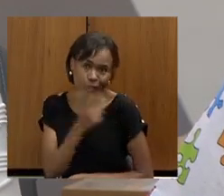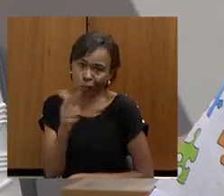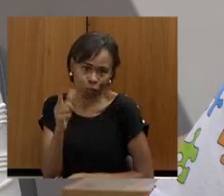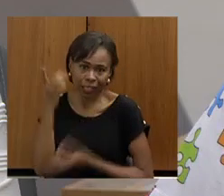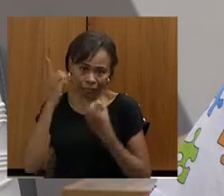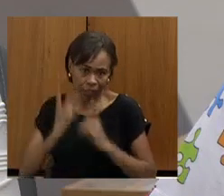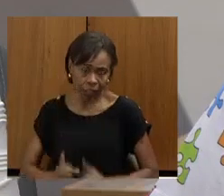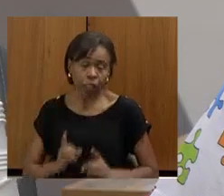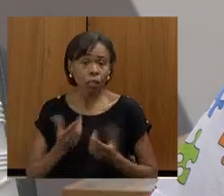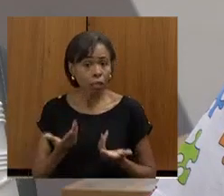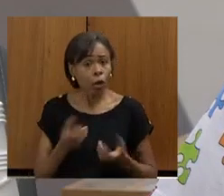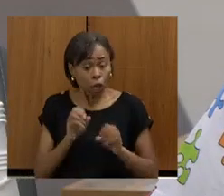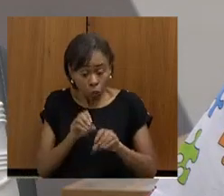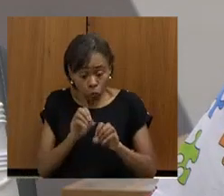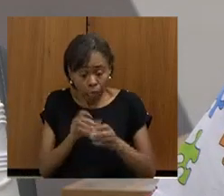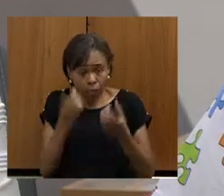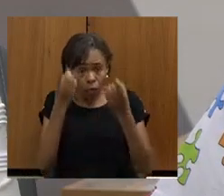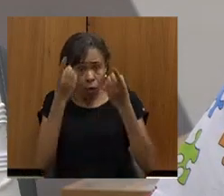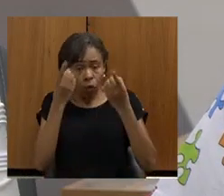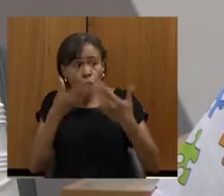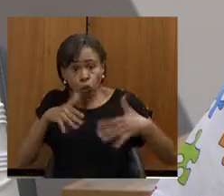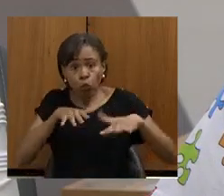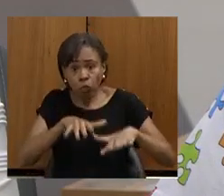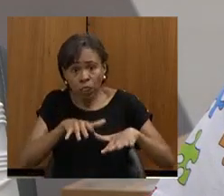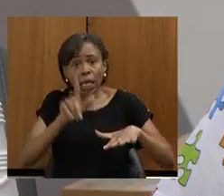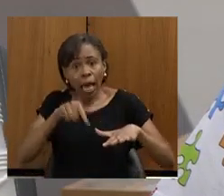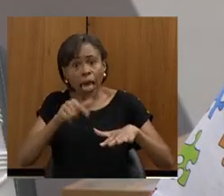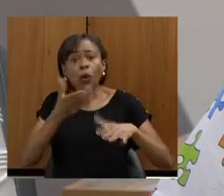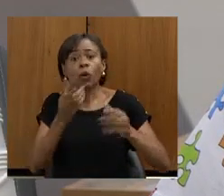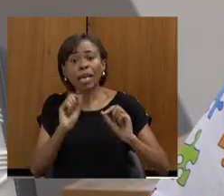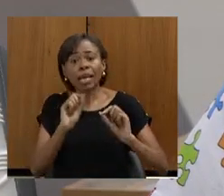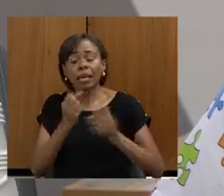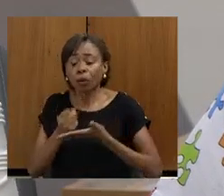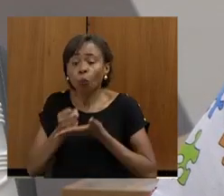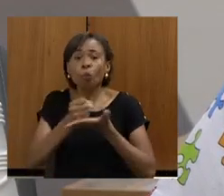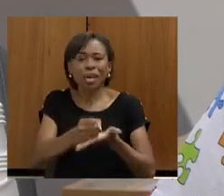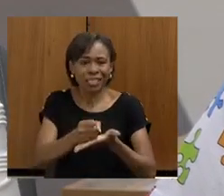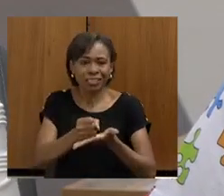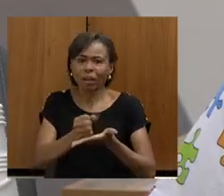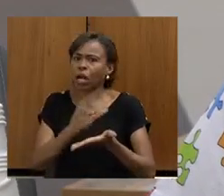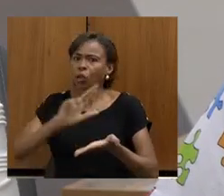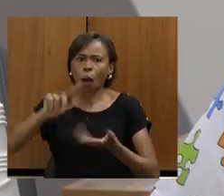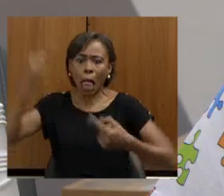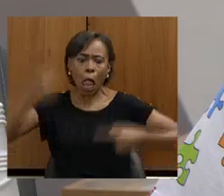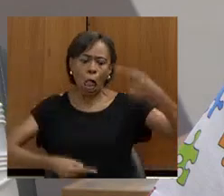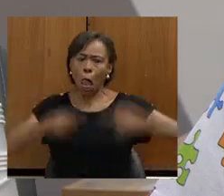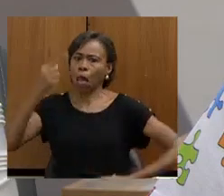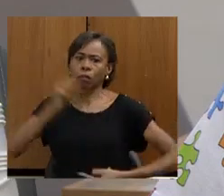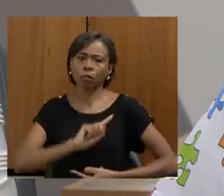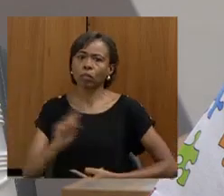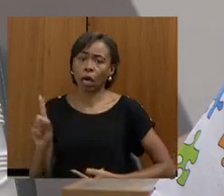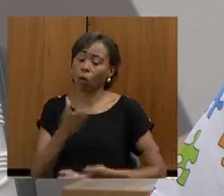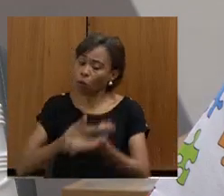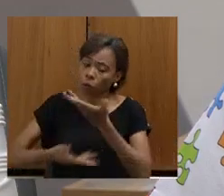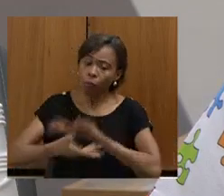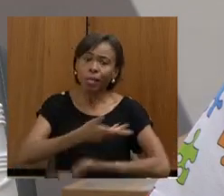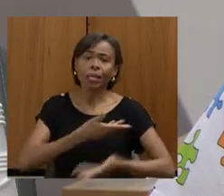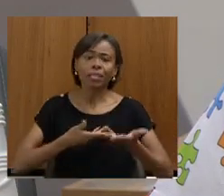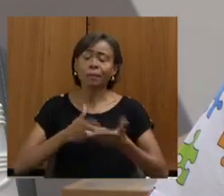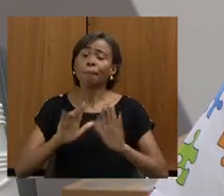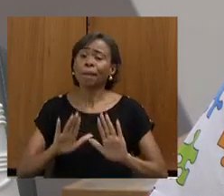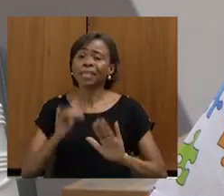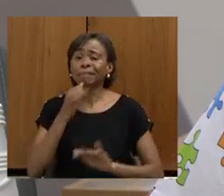educação, inclusive, trabalha em uma perspectiva cooperativa e não competitiva. Infelizmente, a maioria das escolas se